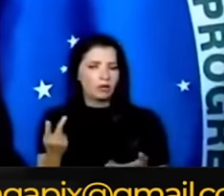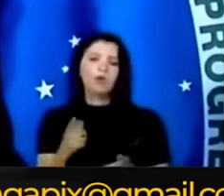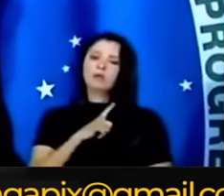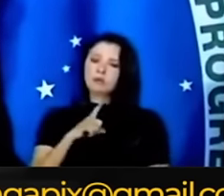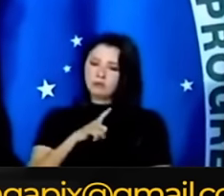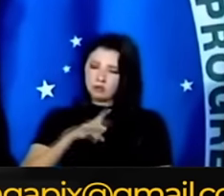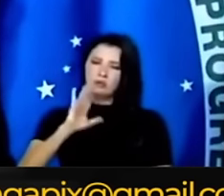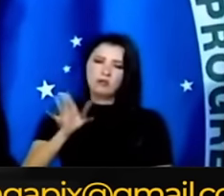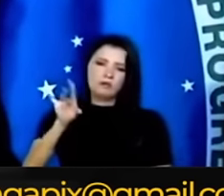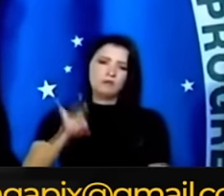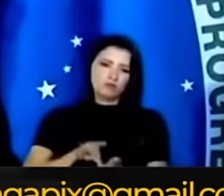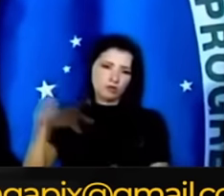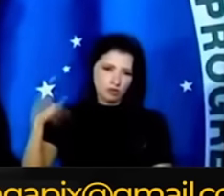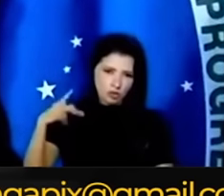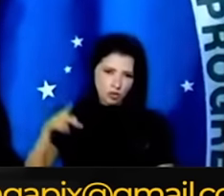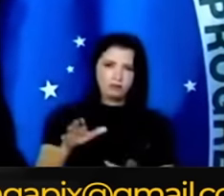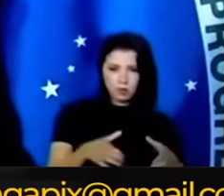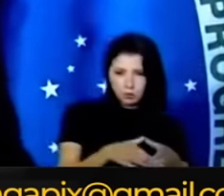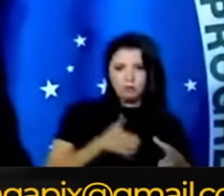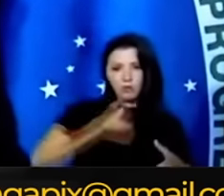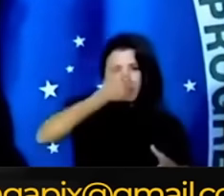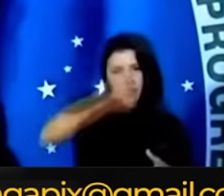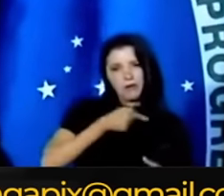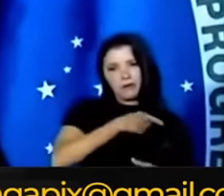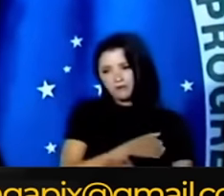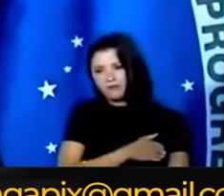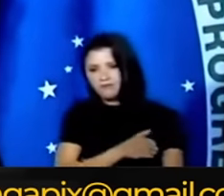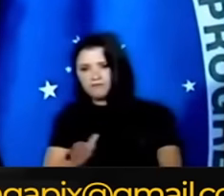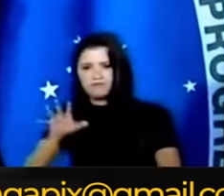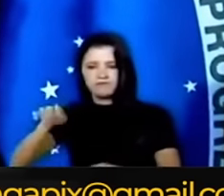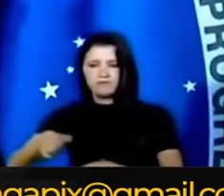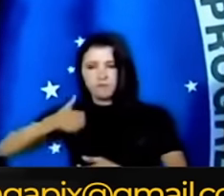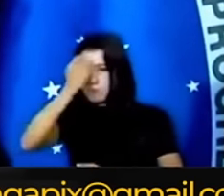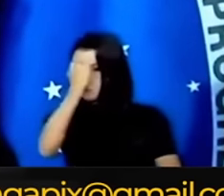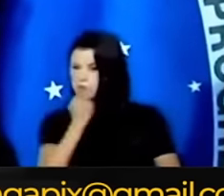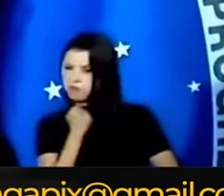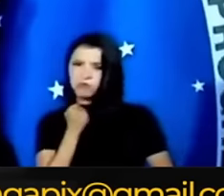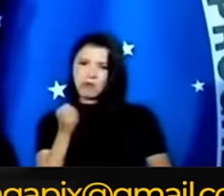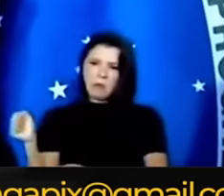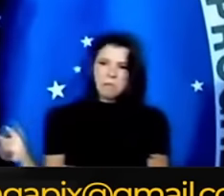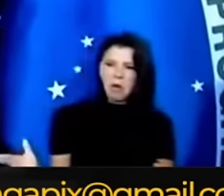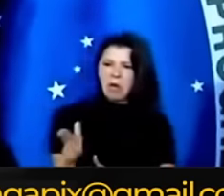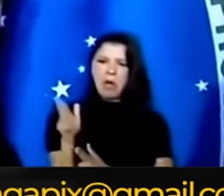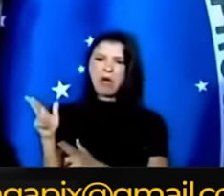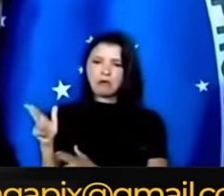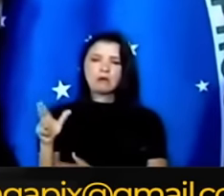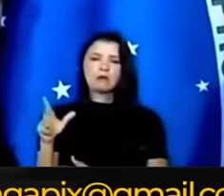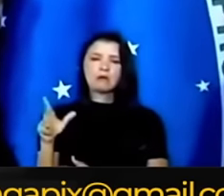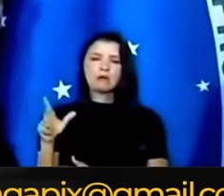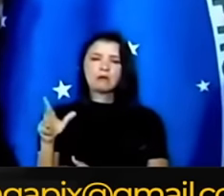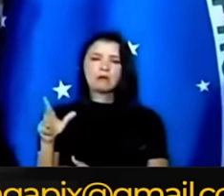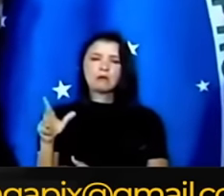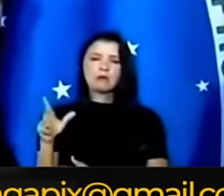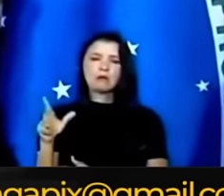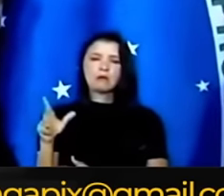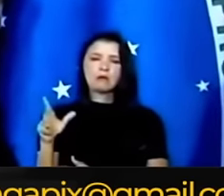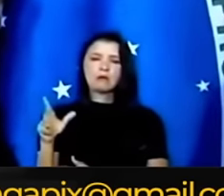efetivamente por parte do hamf um ato terrorista além de terorist irresponsável pera aí pera aí pera